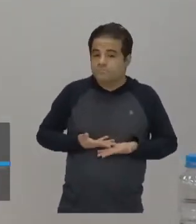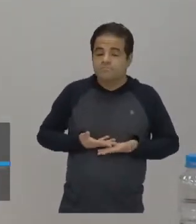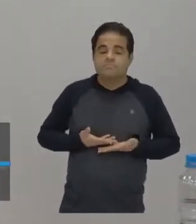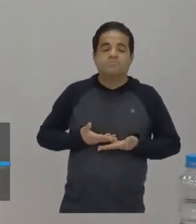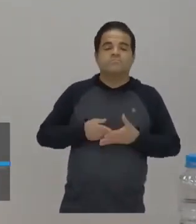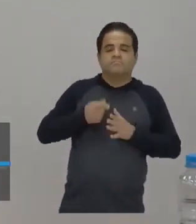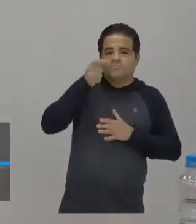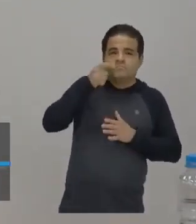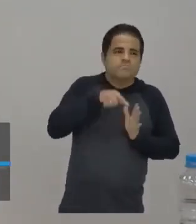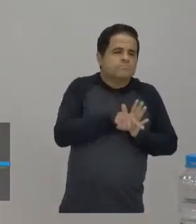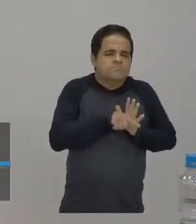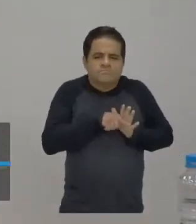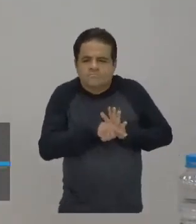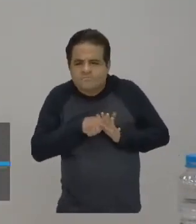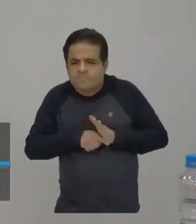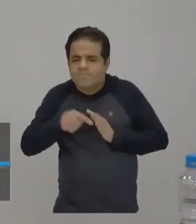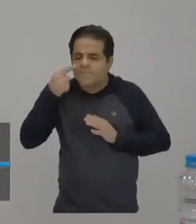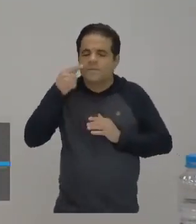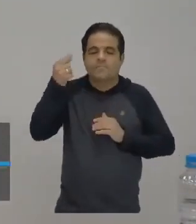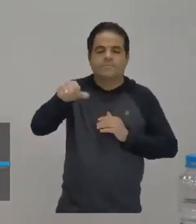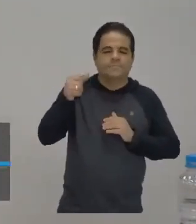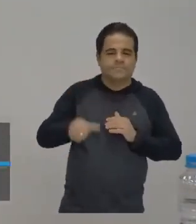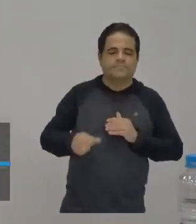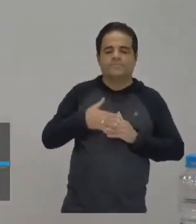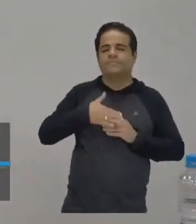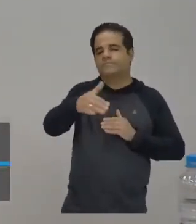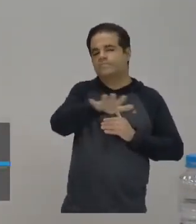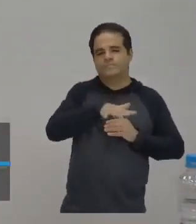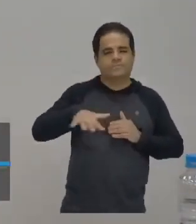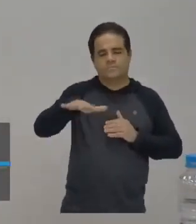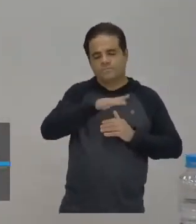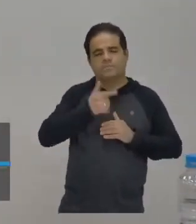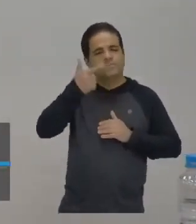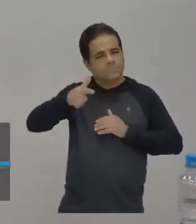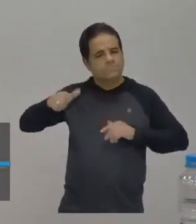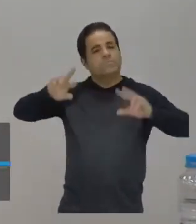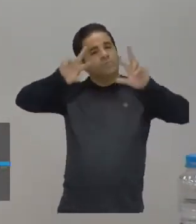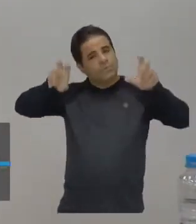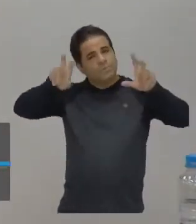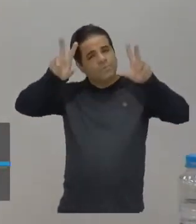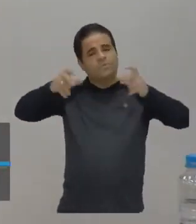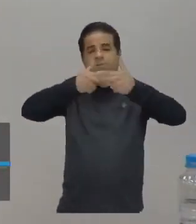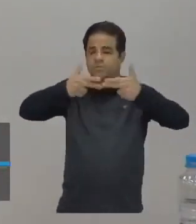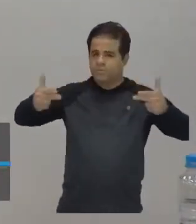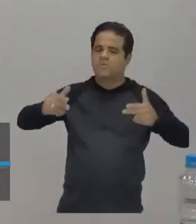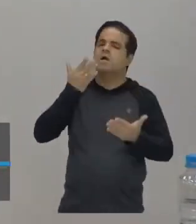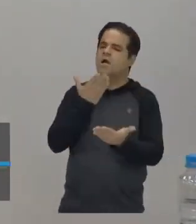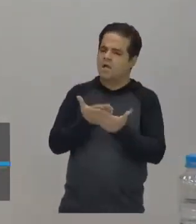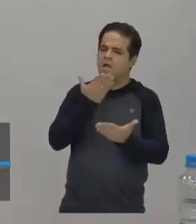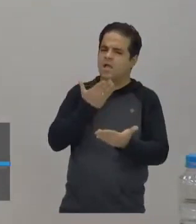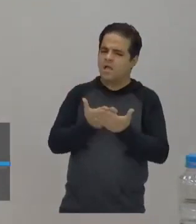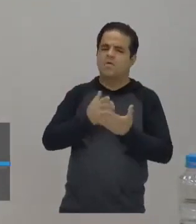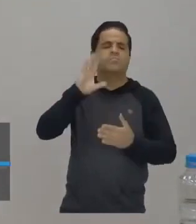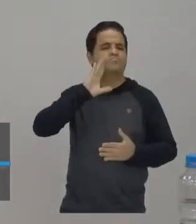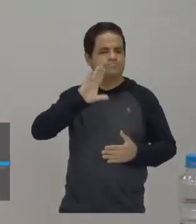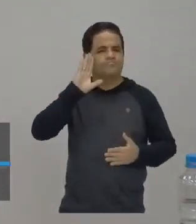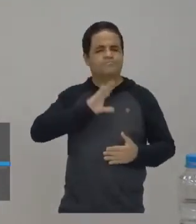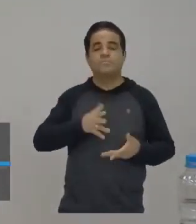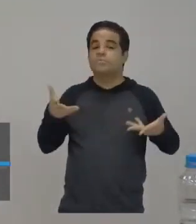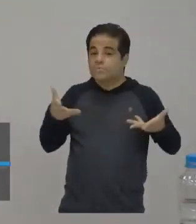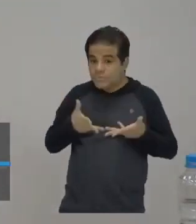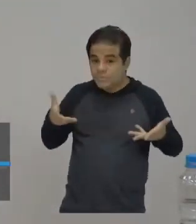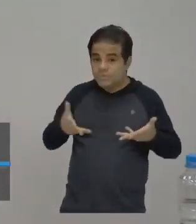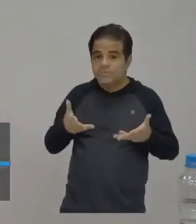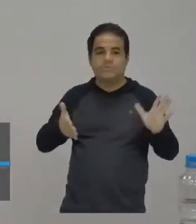para análise, para avaliar, dissertativo argumentativo. E isso e outras coisas, voltem naquela aula que foi muito bacana, tá bom? E hoje